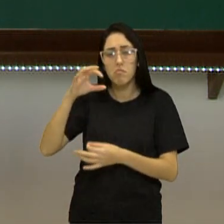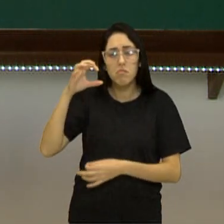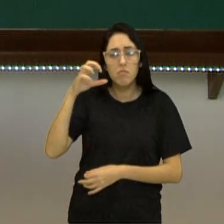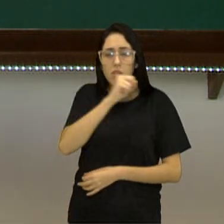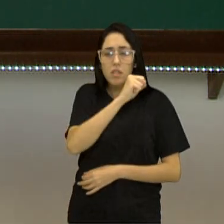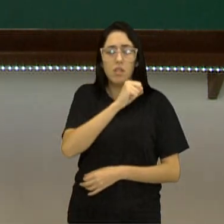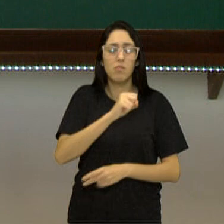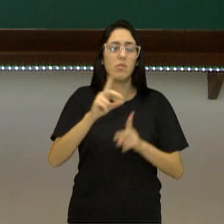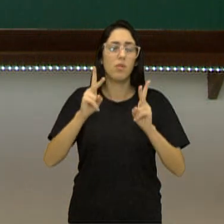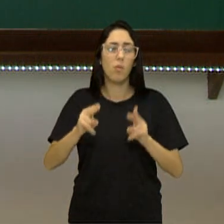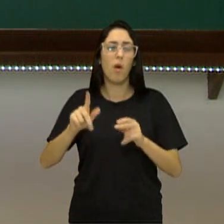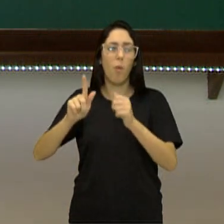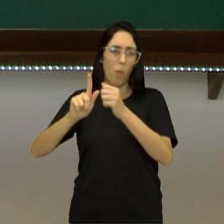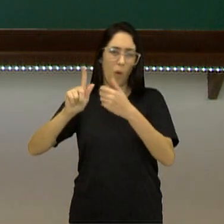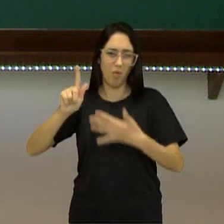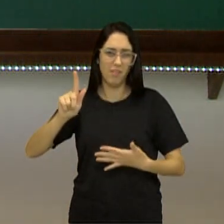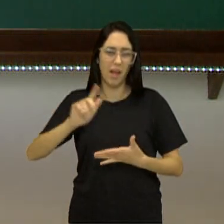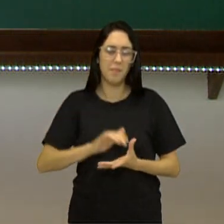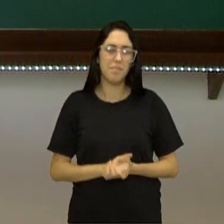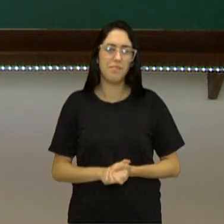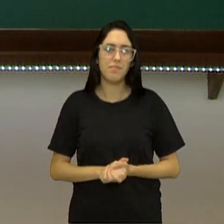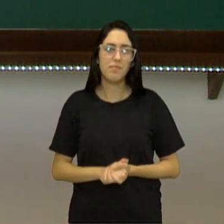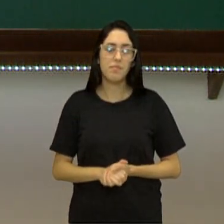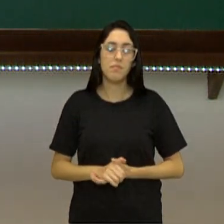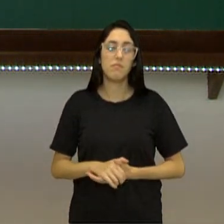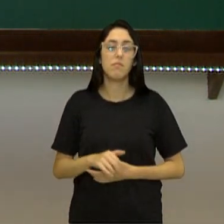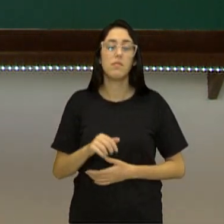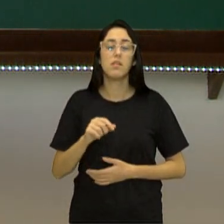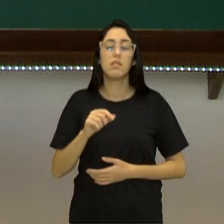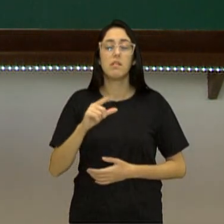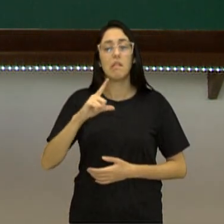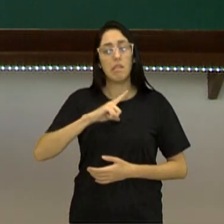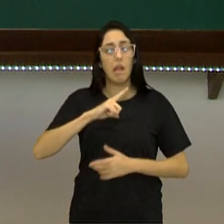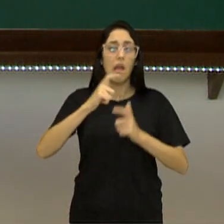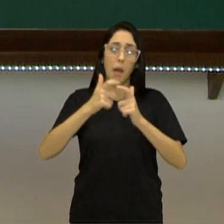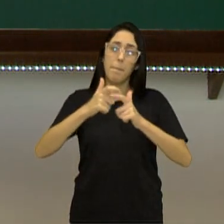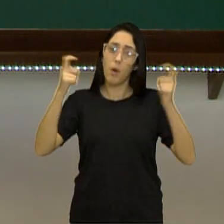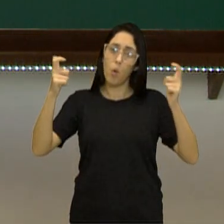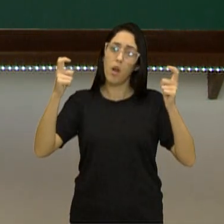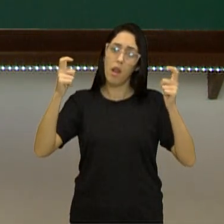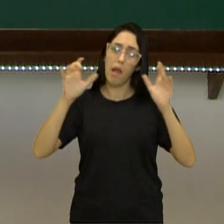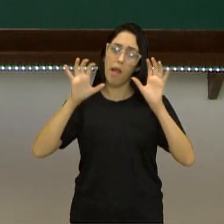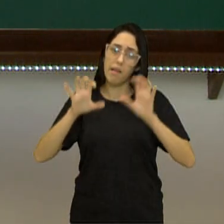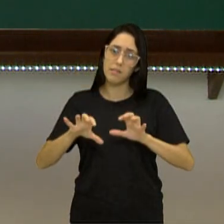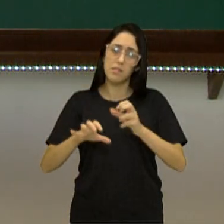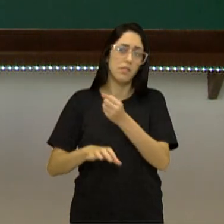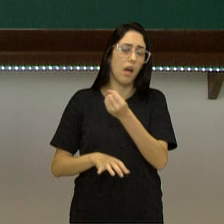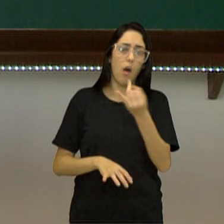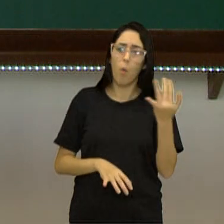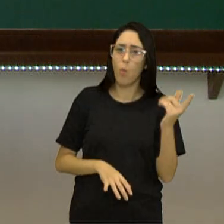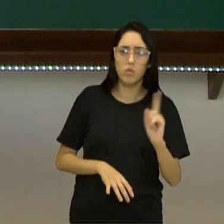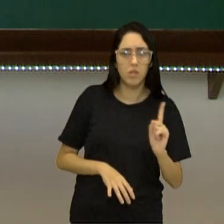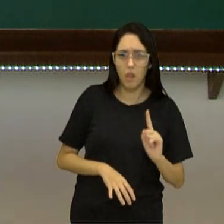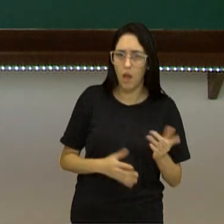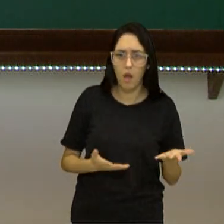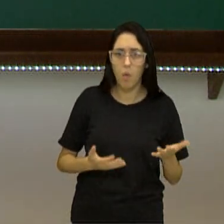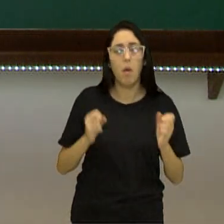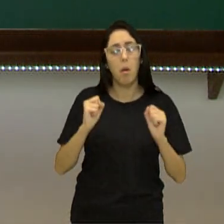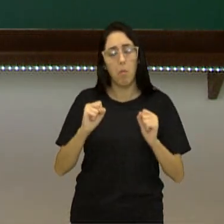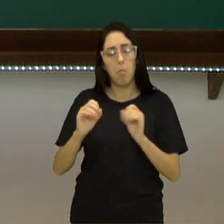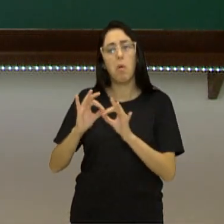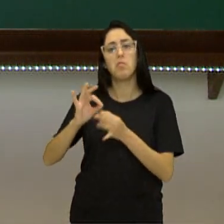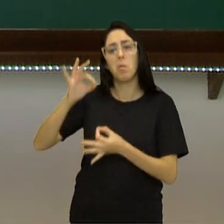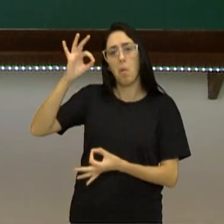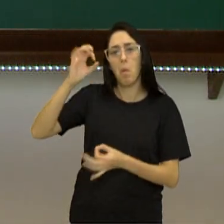há pouco tempo. Lembrando que normalmente não significa que sempre será. Pode ser mais longo? Pode. Pode conter